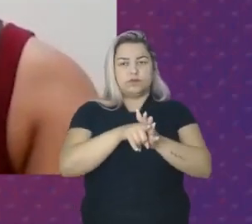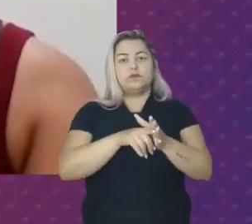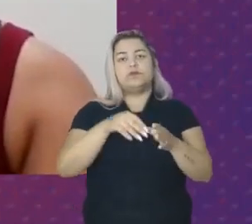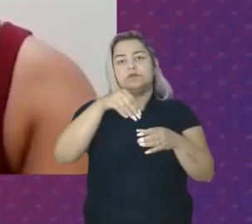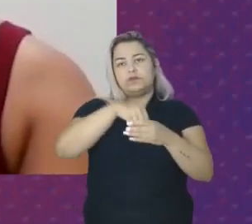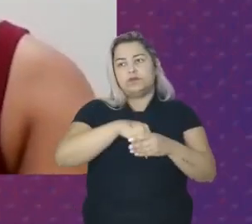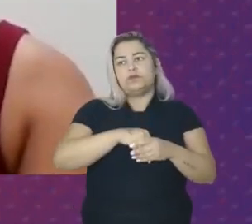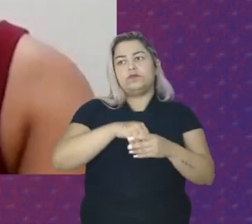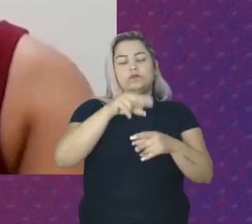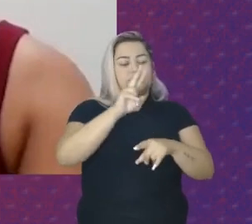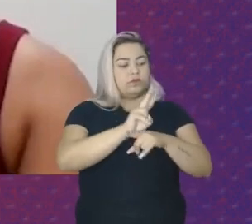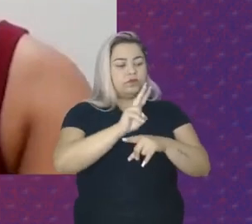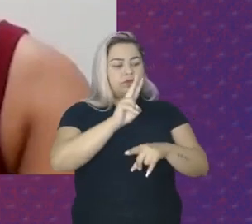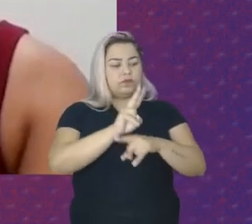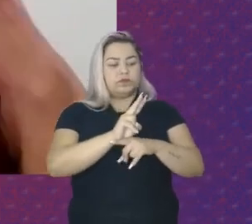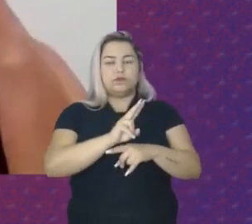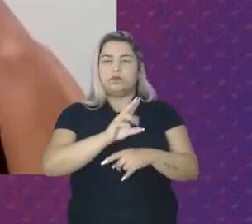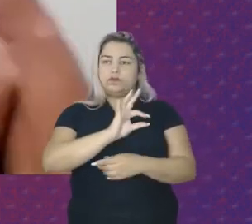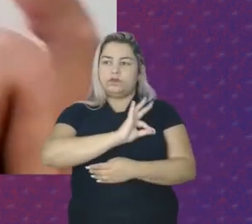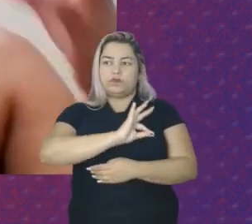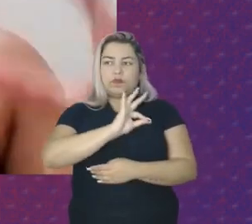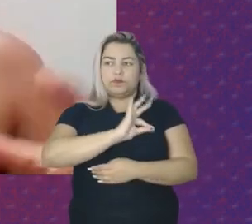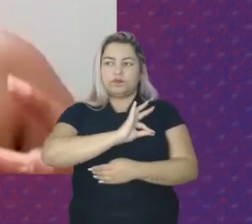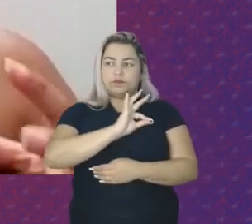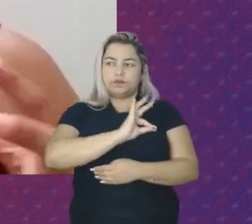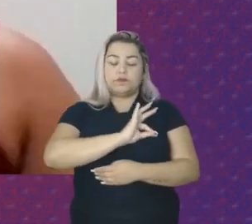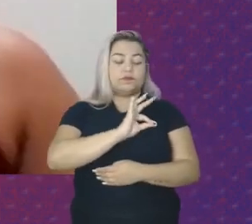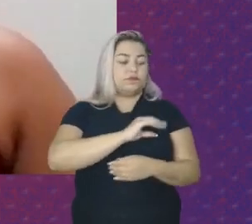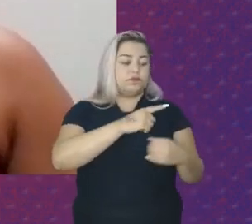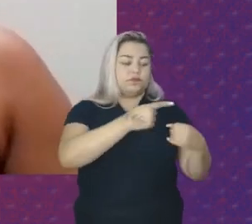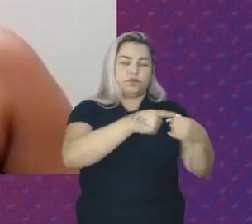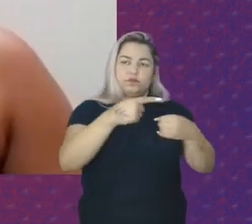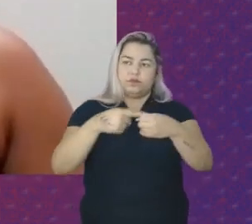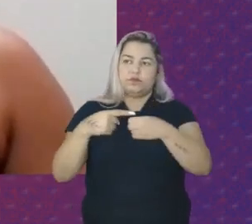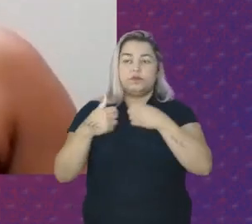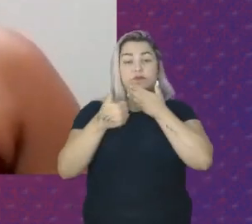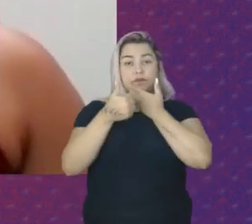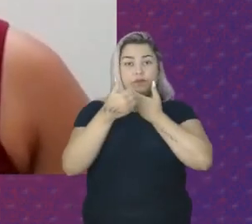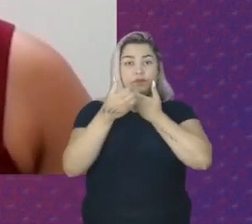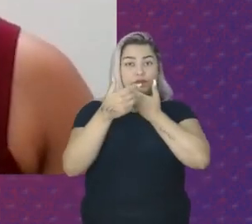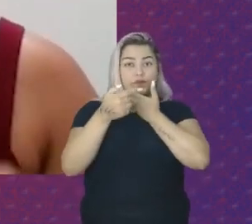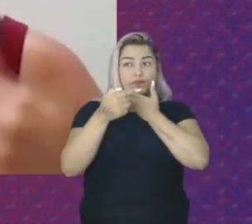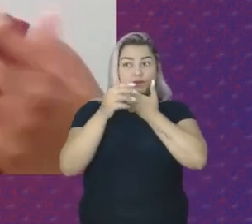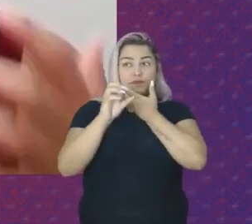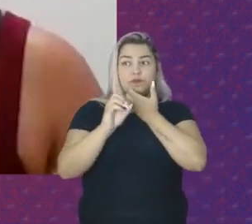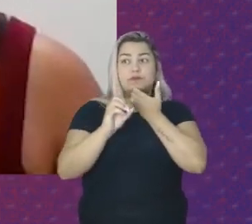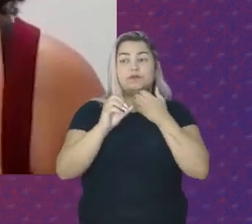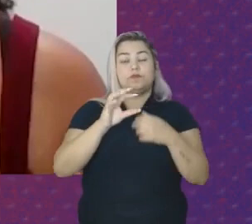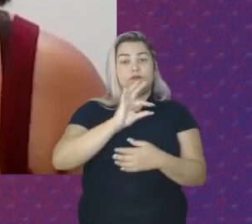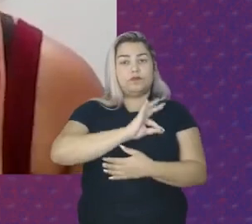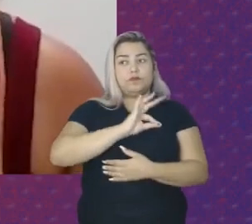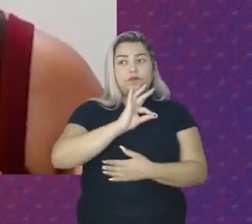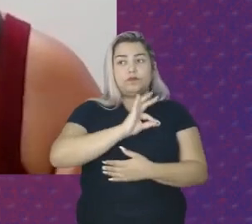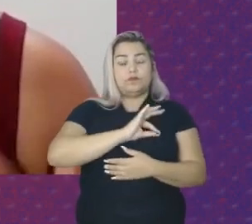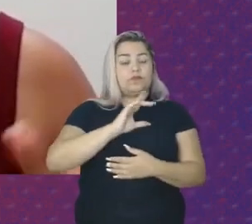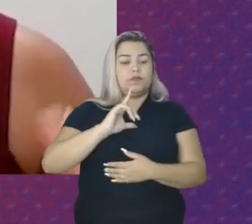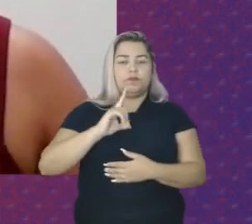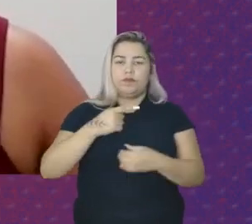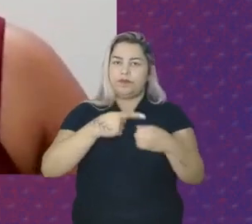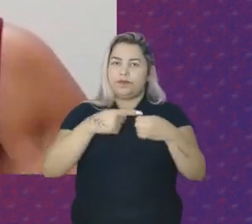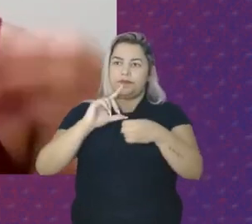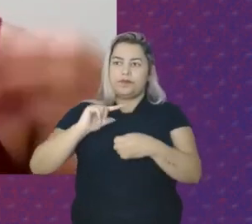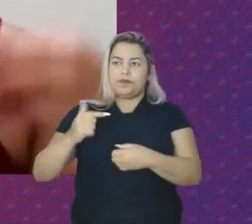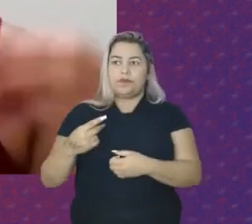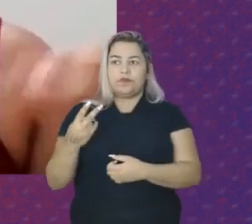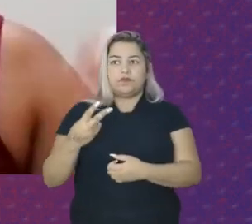Civil Municipal quanto da Polícia Militar, aí depende, tem cidades que tem na GCM, tem cidades que tem na Polícia Militar, tem cidades que não tem nenhuma das duas